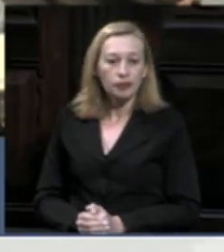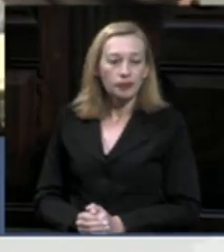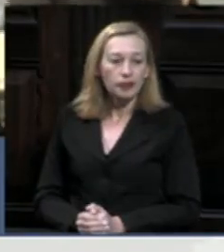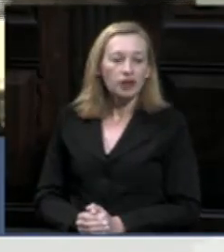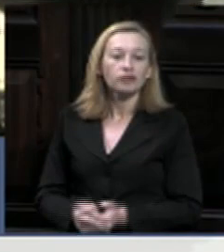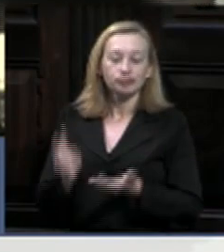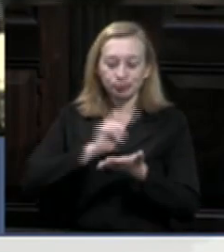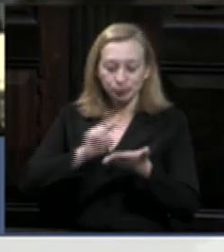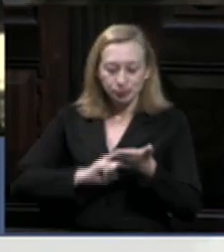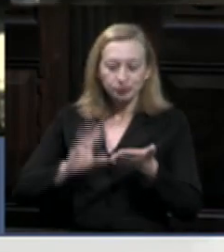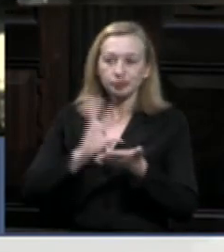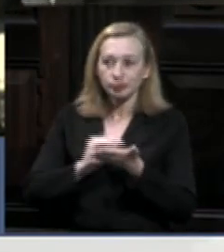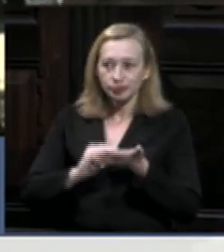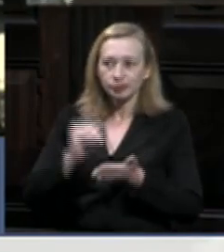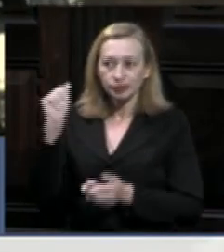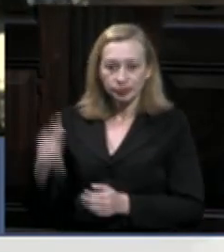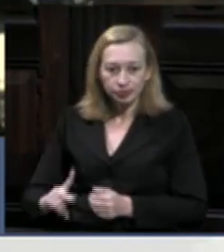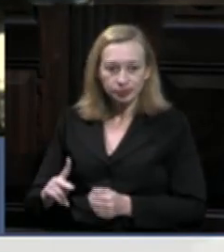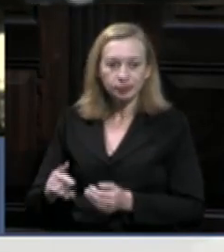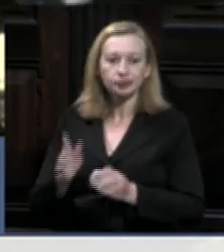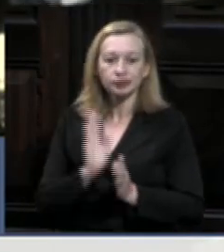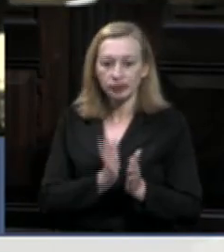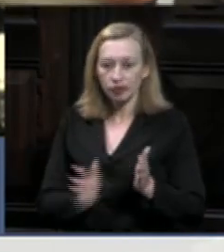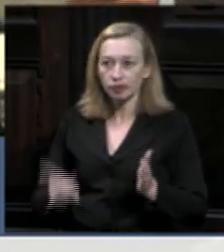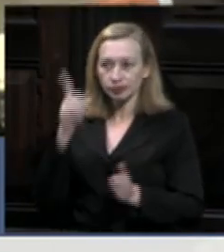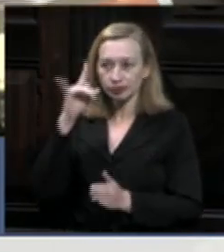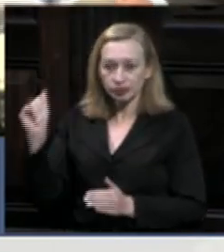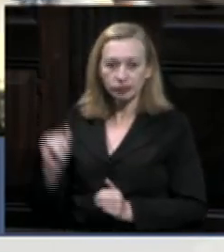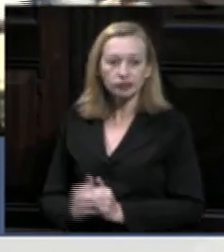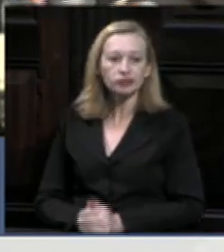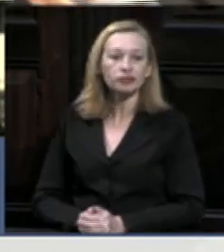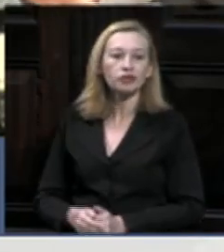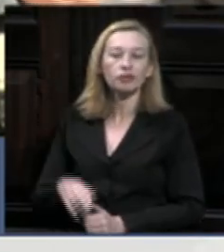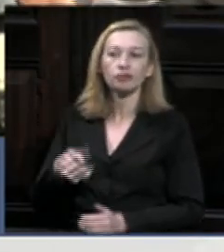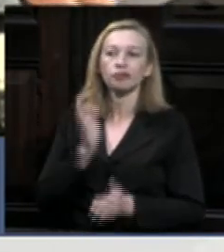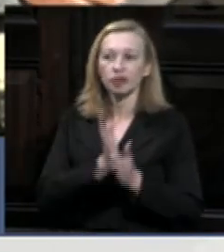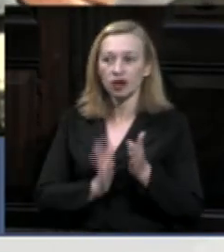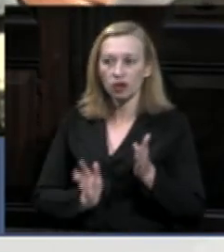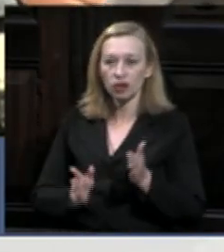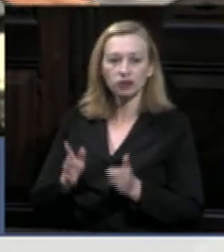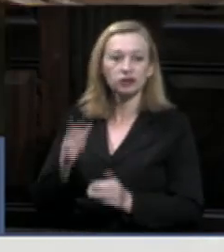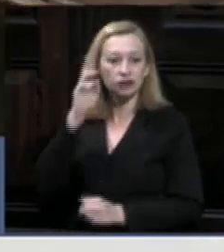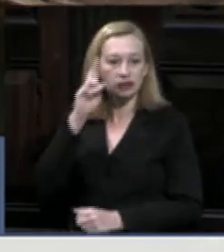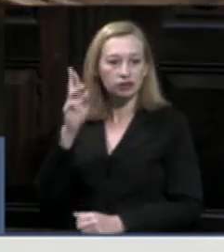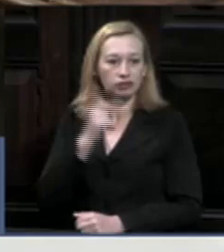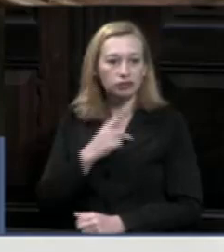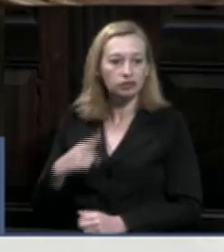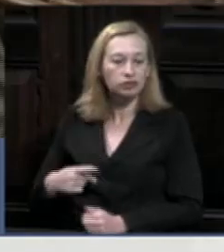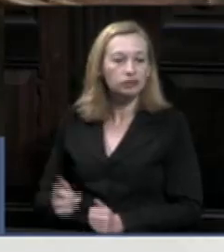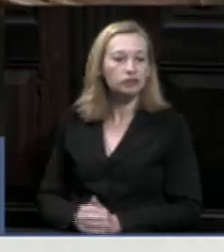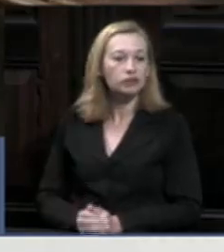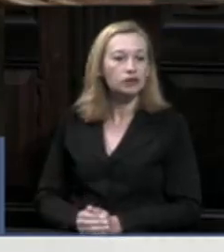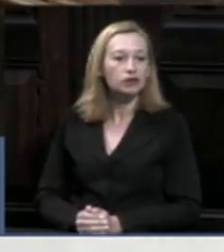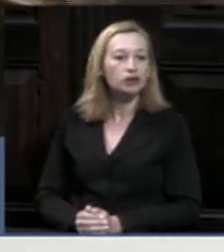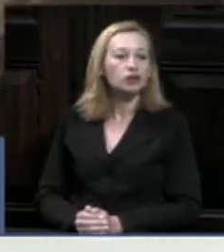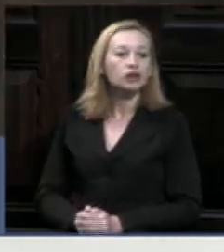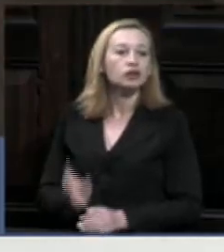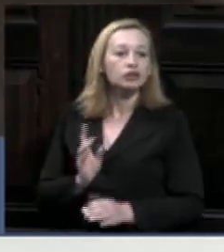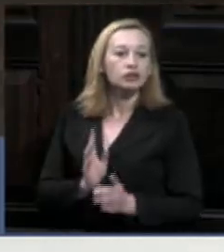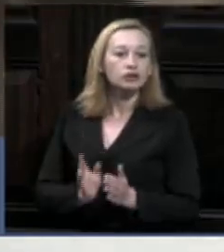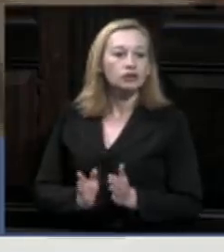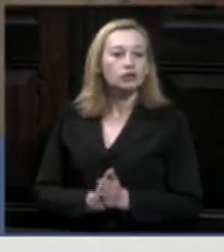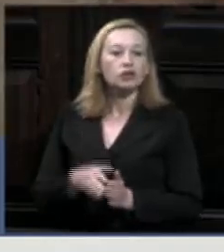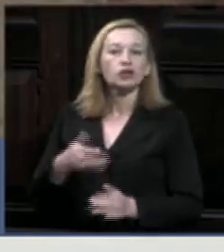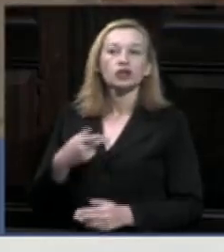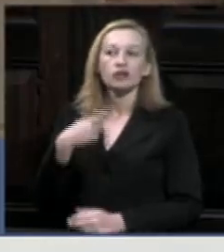lida e aprovada a ata passa se a ordem do dia pela ordem o lutador julianelli presidente eu quero colocar aqui o meu